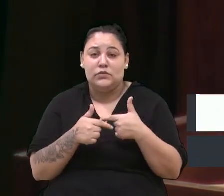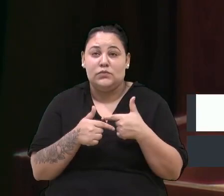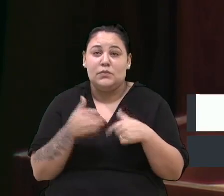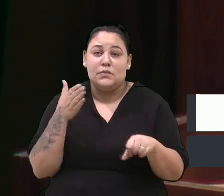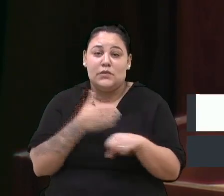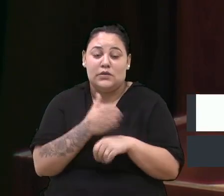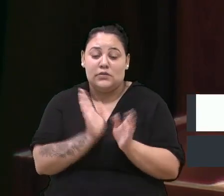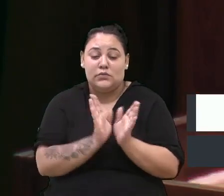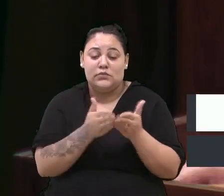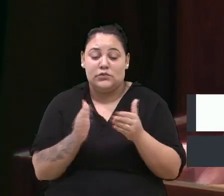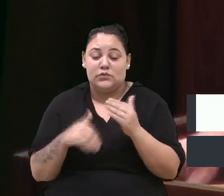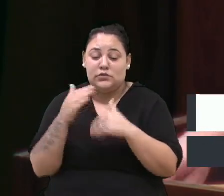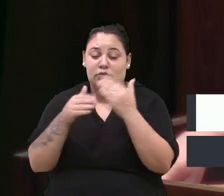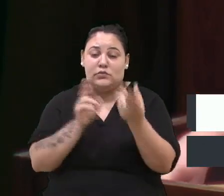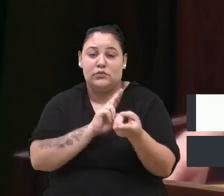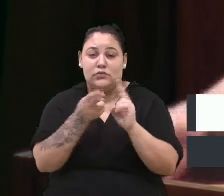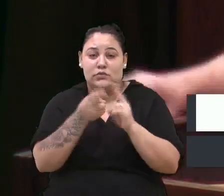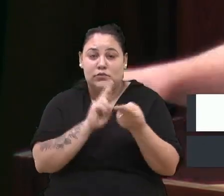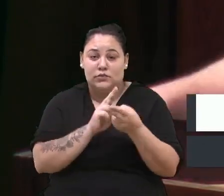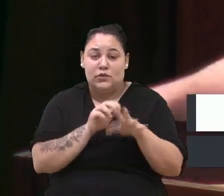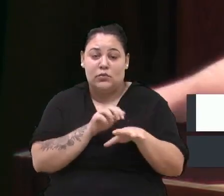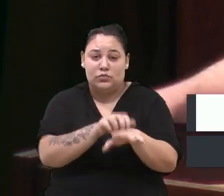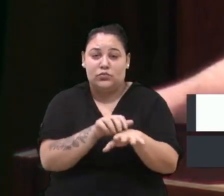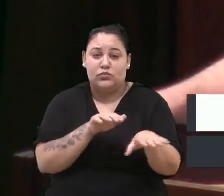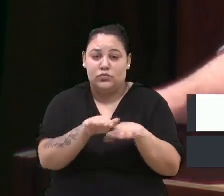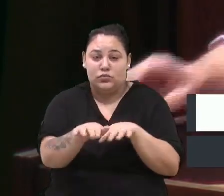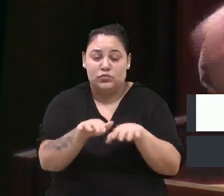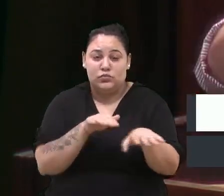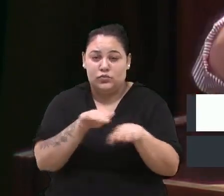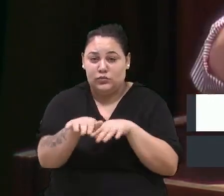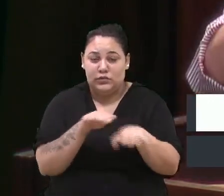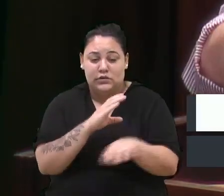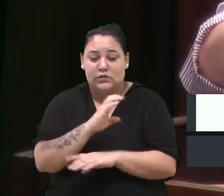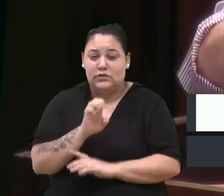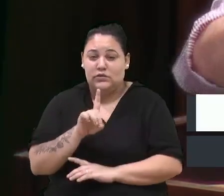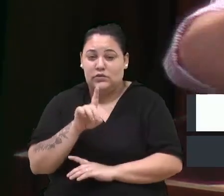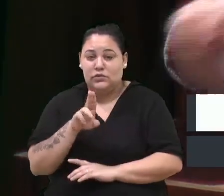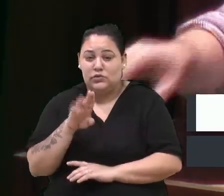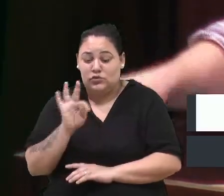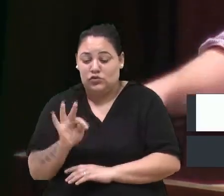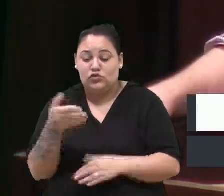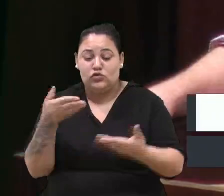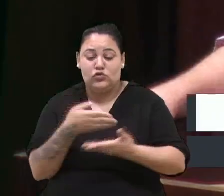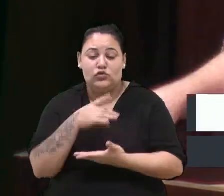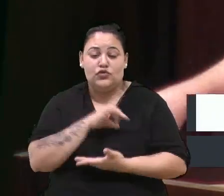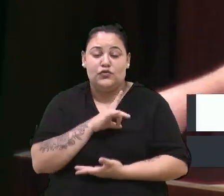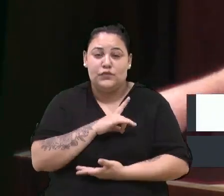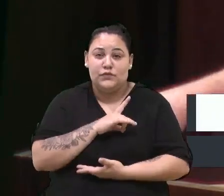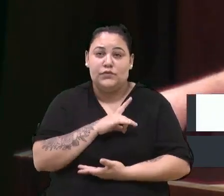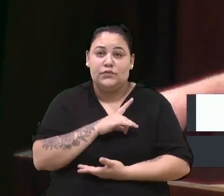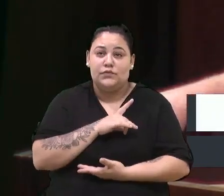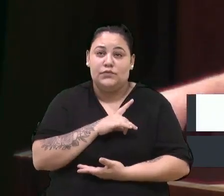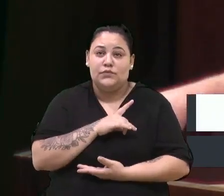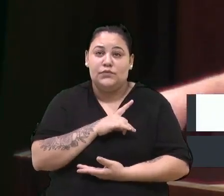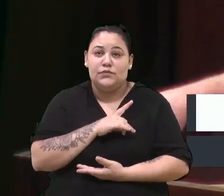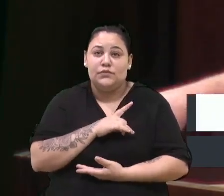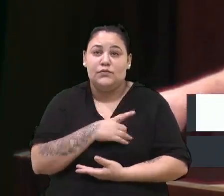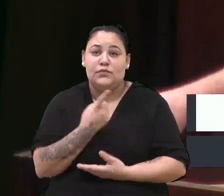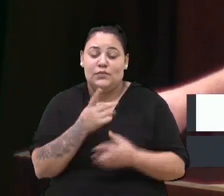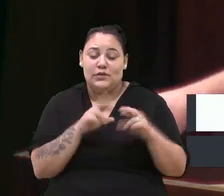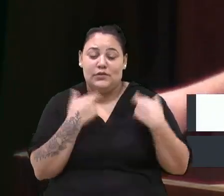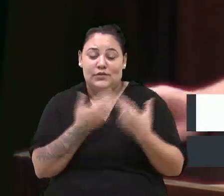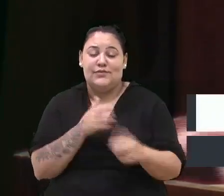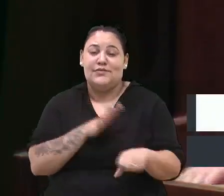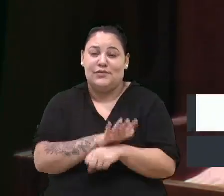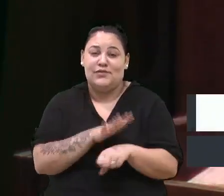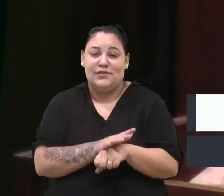de Desenvolvimento Urbano, Trânsito e Mobilidade, a SEDUT, que hoje, né, tivemos uma sessão extraordinária,